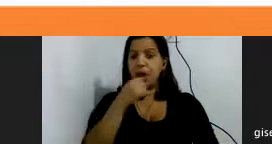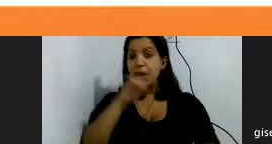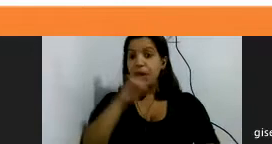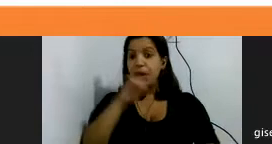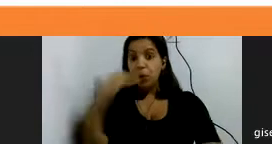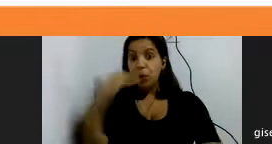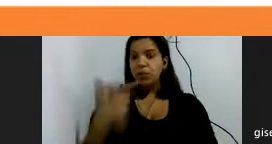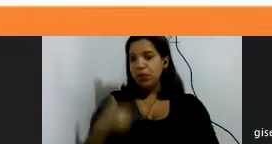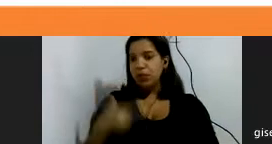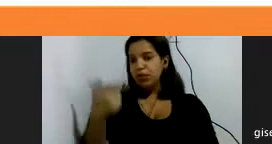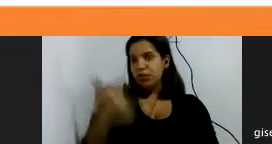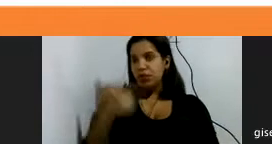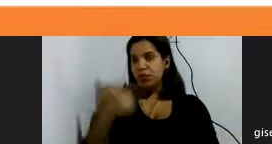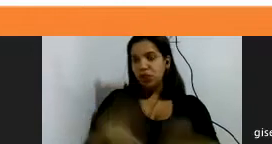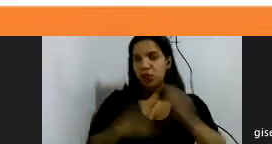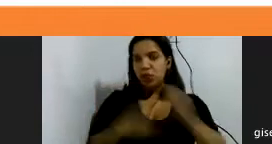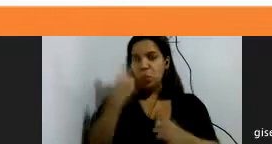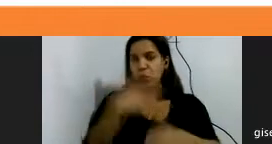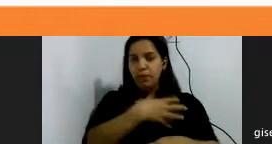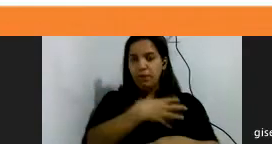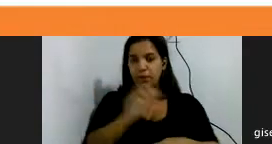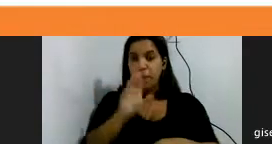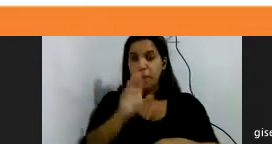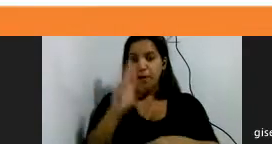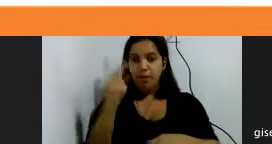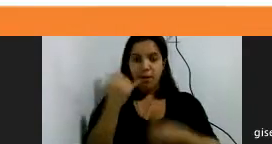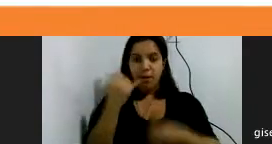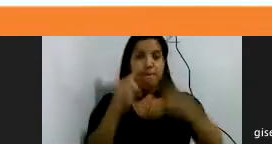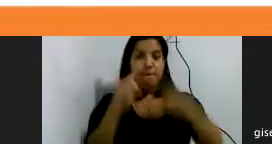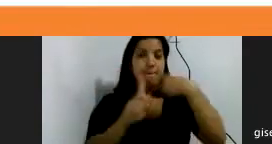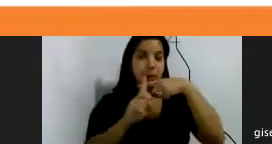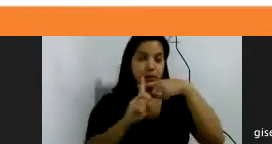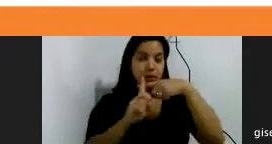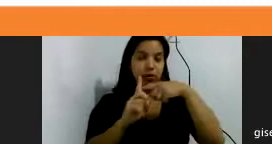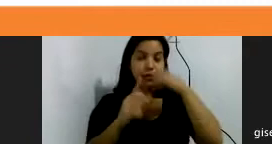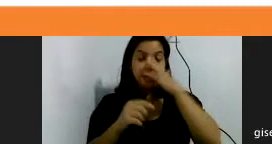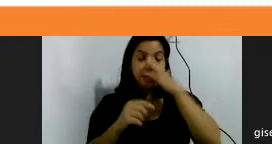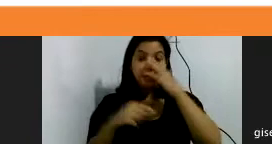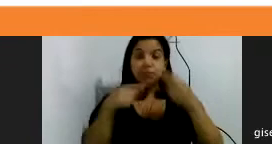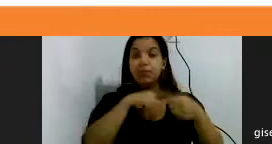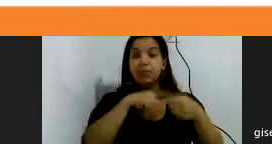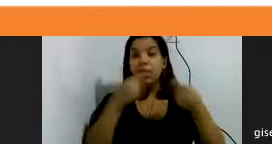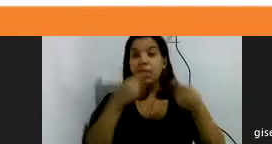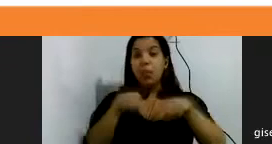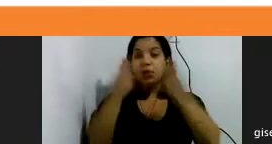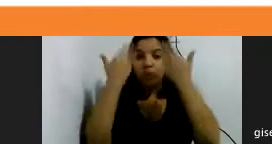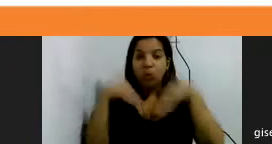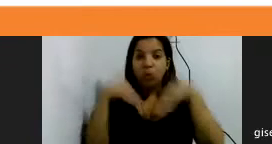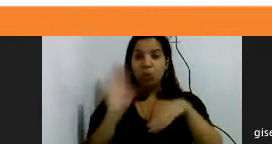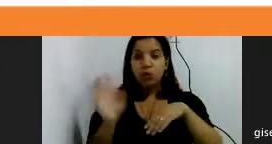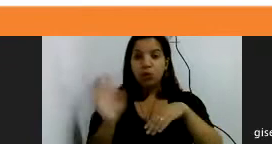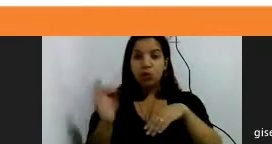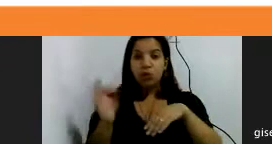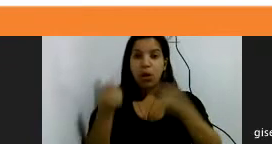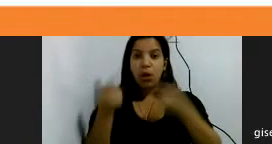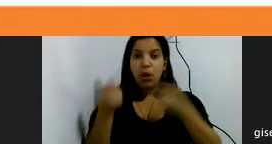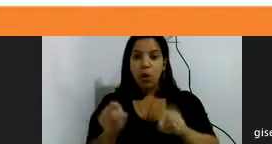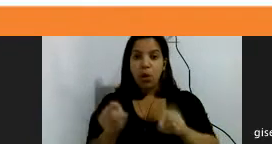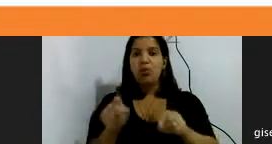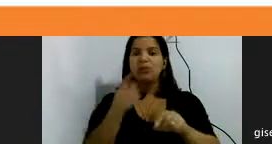filho, se ele for RH positivo, ela já vai ter os anticorpos contra